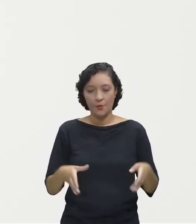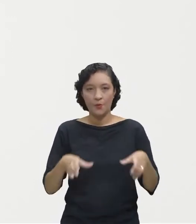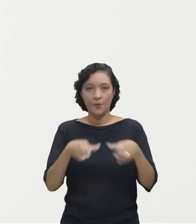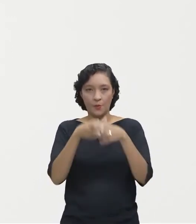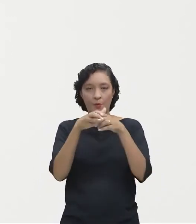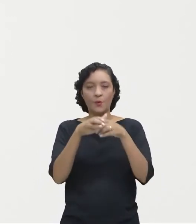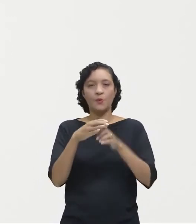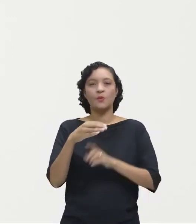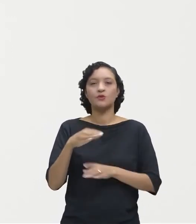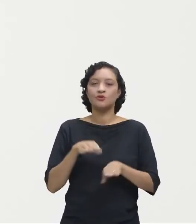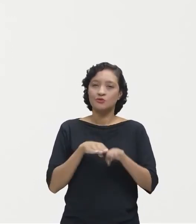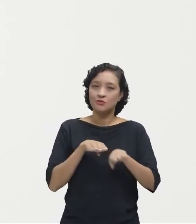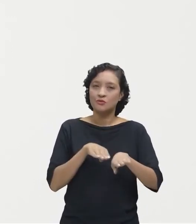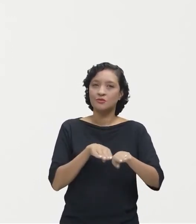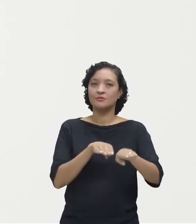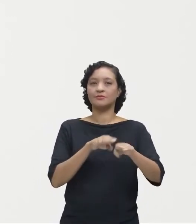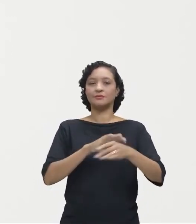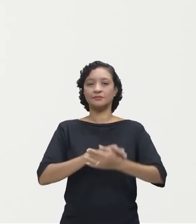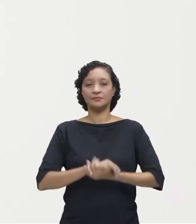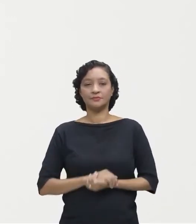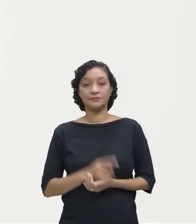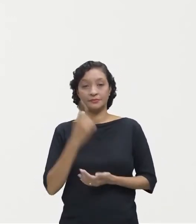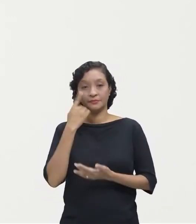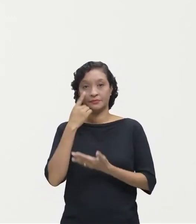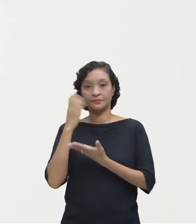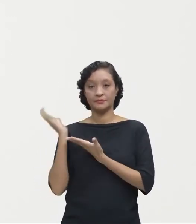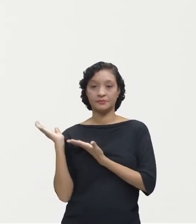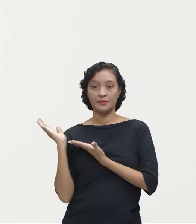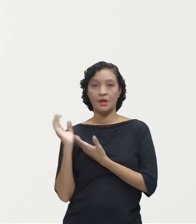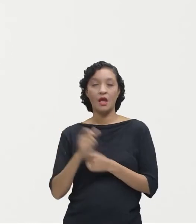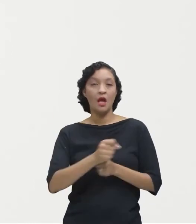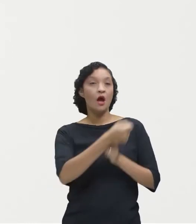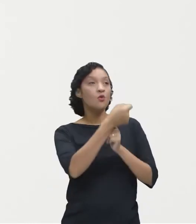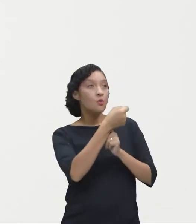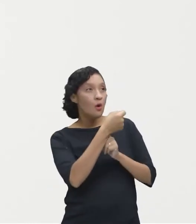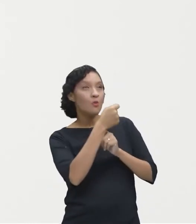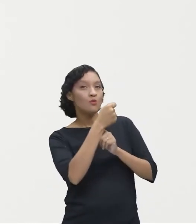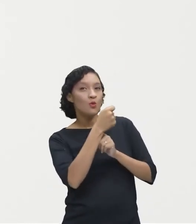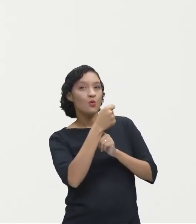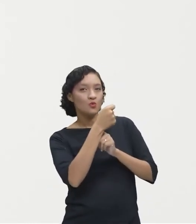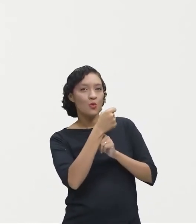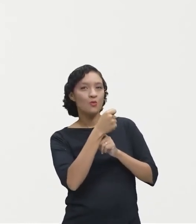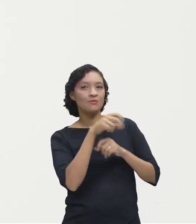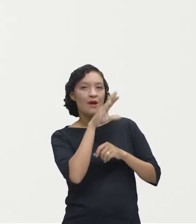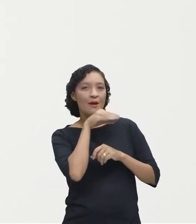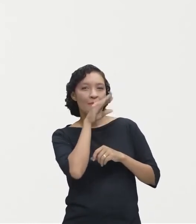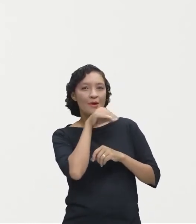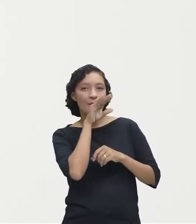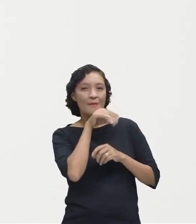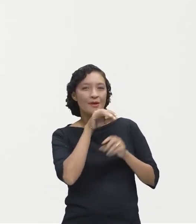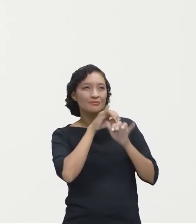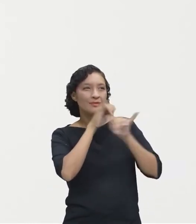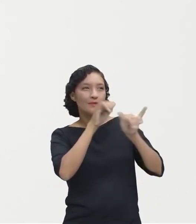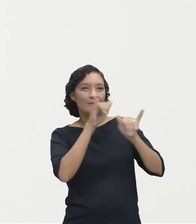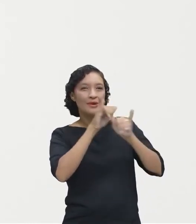trânsito. Isso aqui é um megafone. Né? Quem é, tem carro aí na rua de vocês